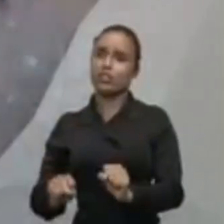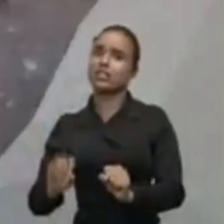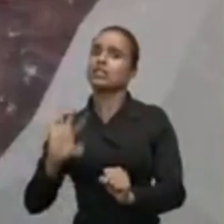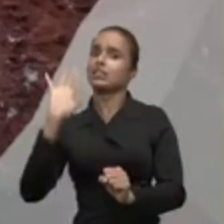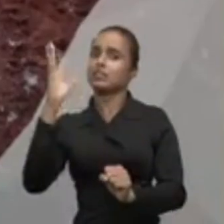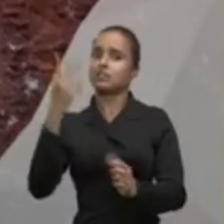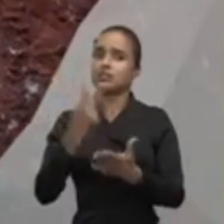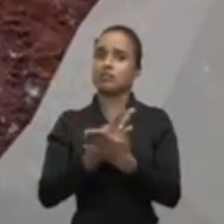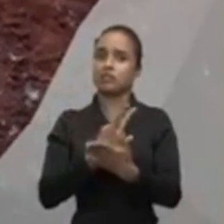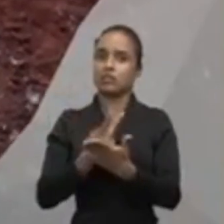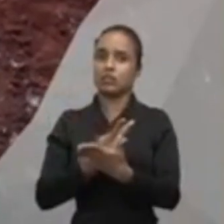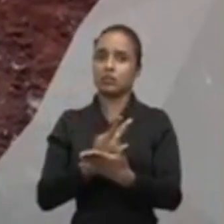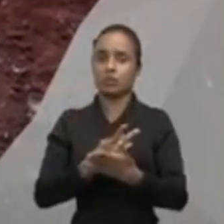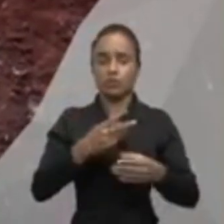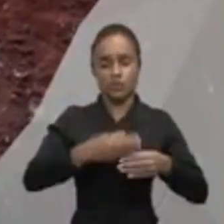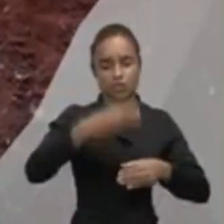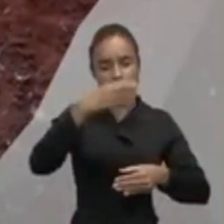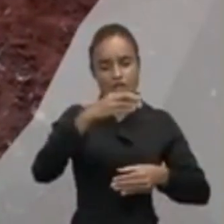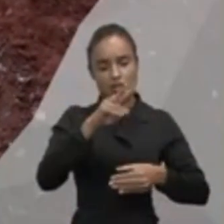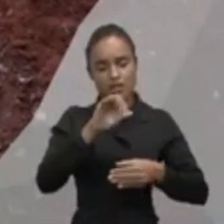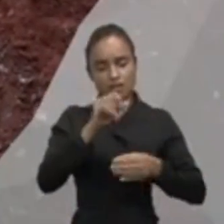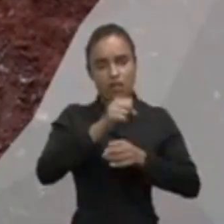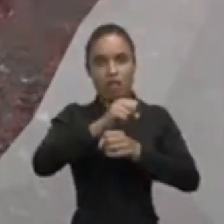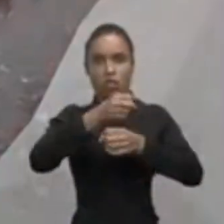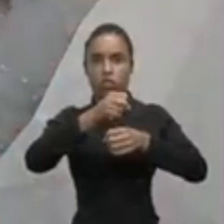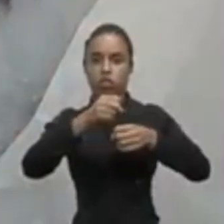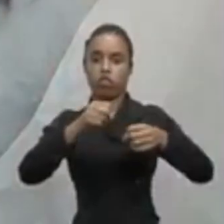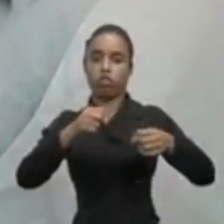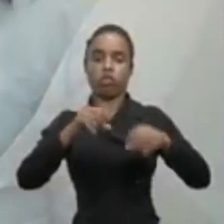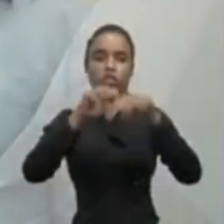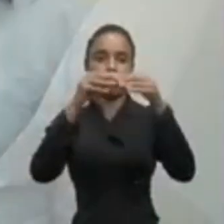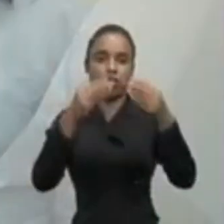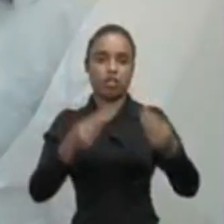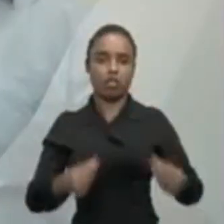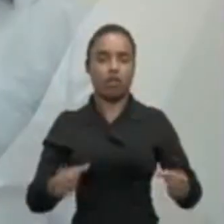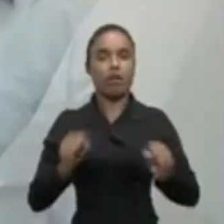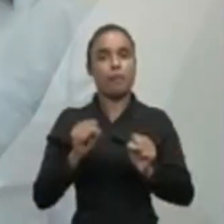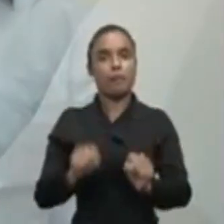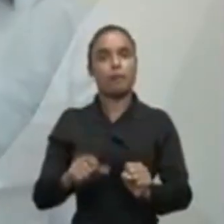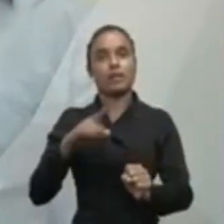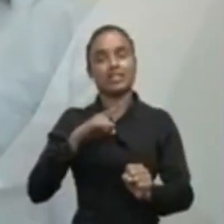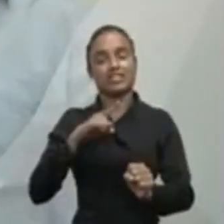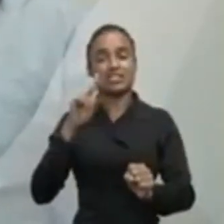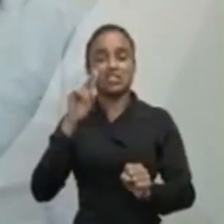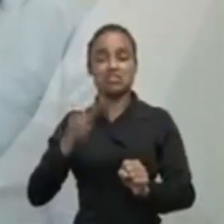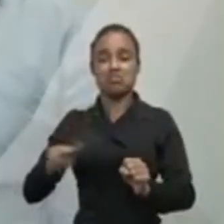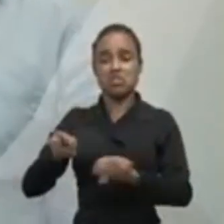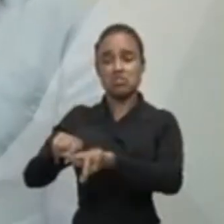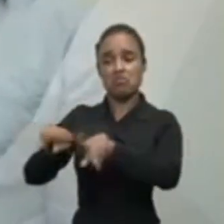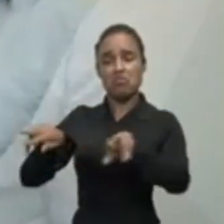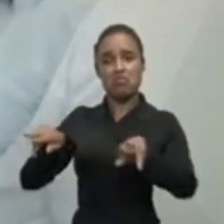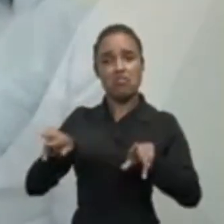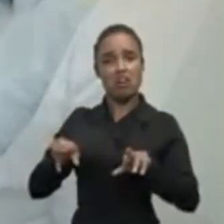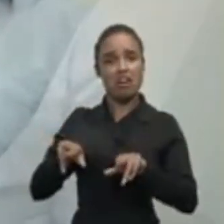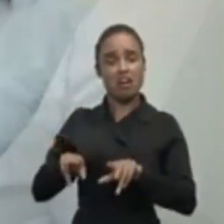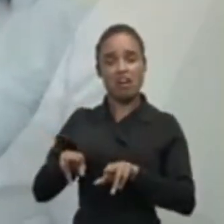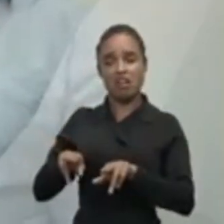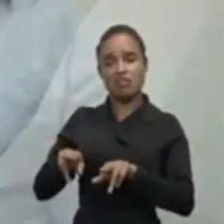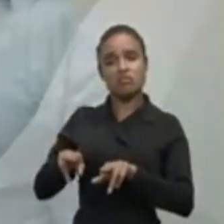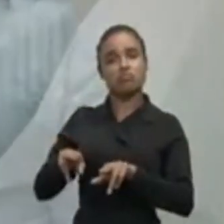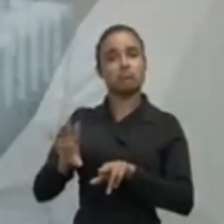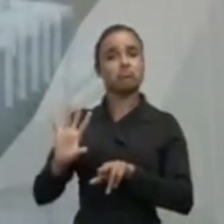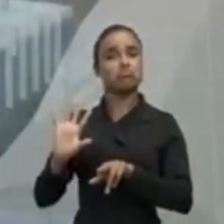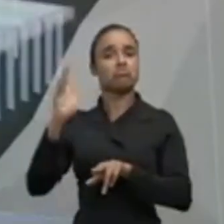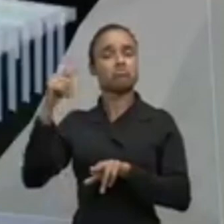seria o rompimento das vigas. Atualmente no Brasil a gente tem inúmeros casos onde o mau dimensionamento de qualquer elemento, inclusive de viga T,